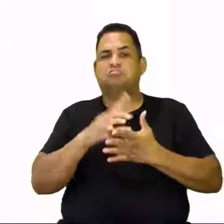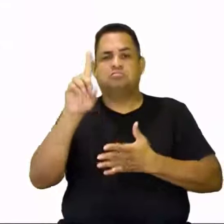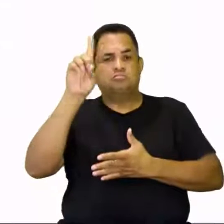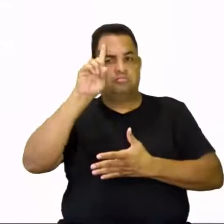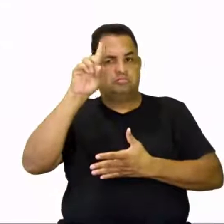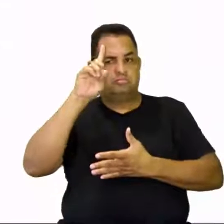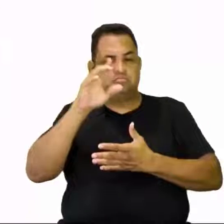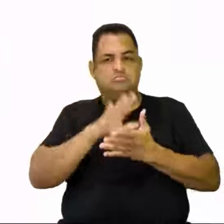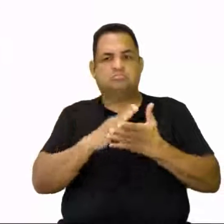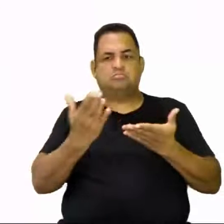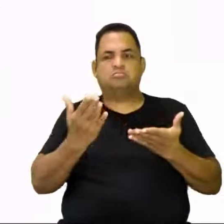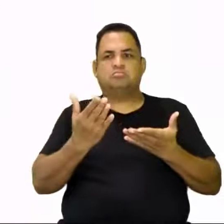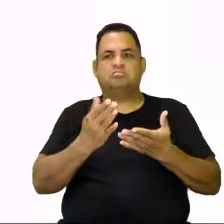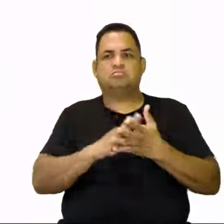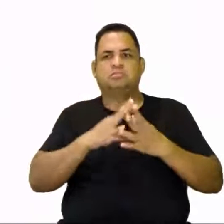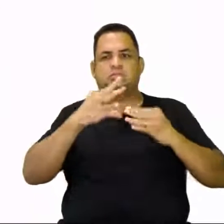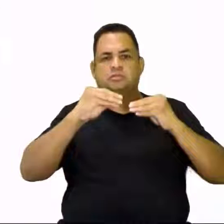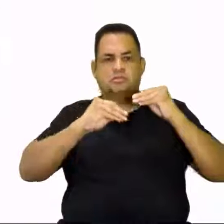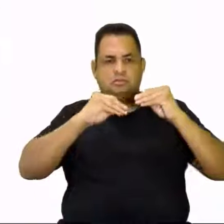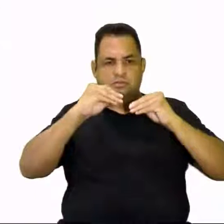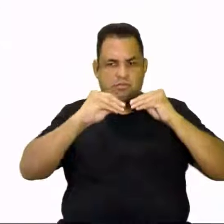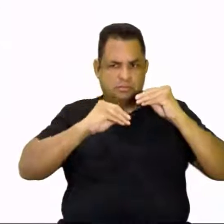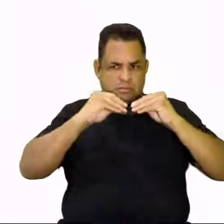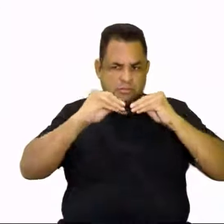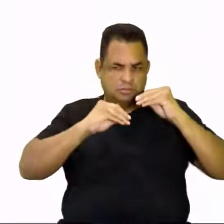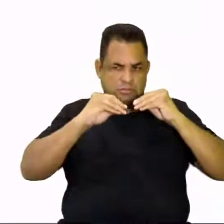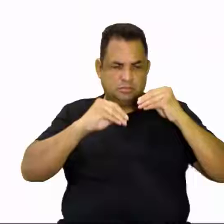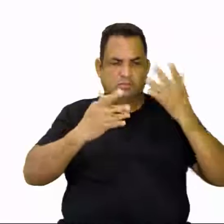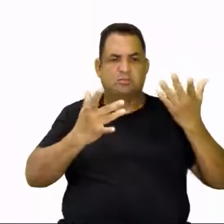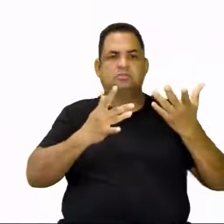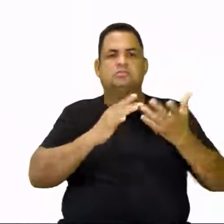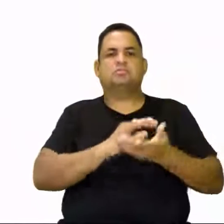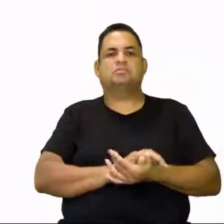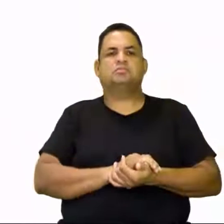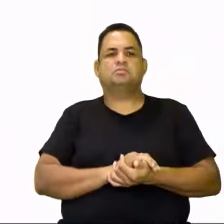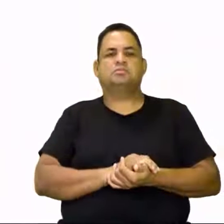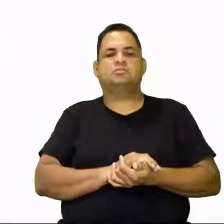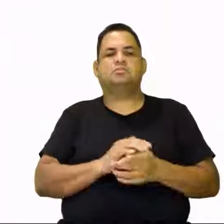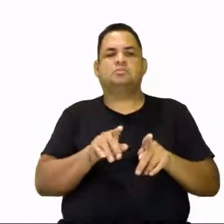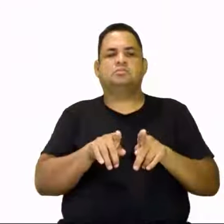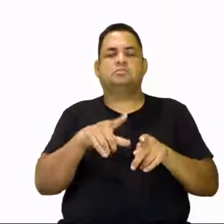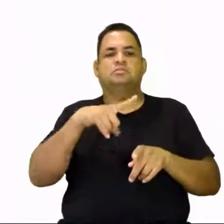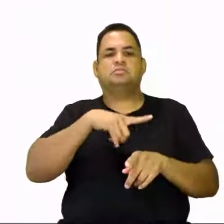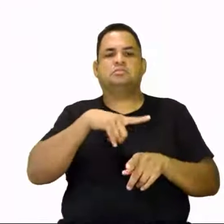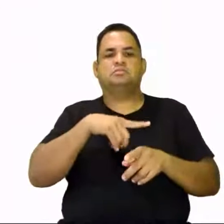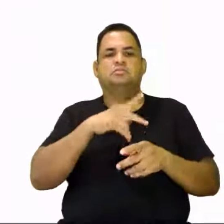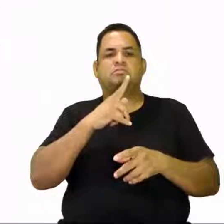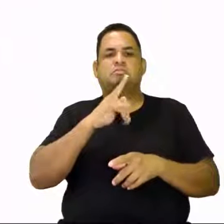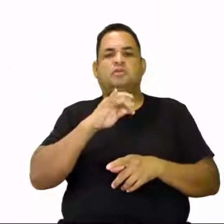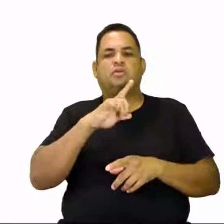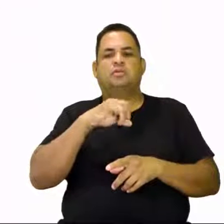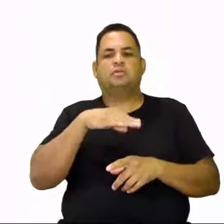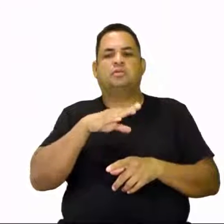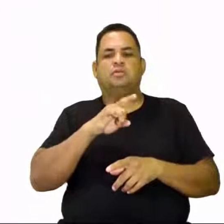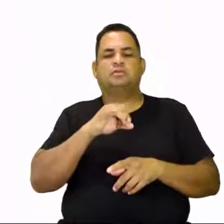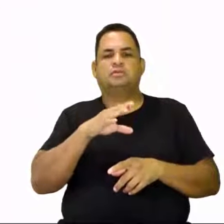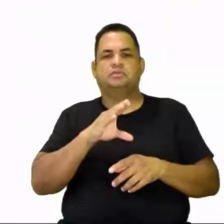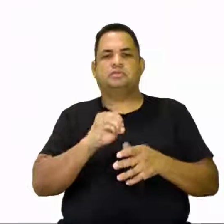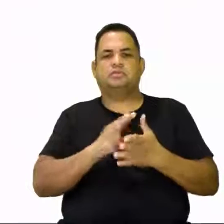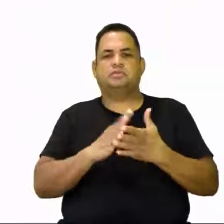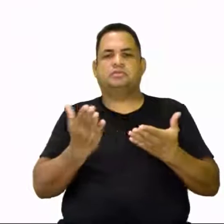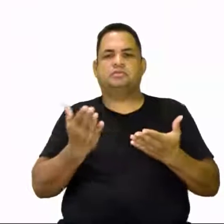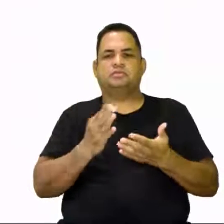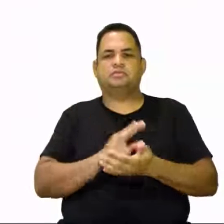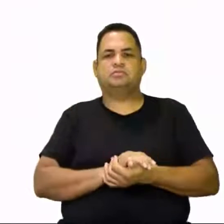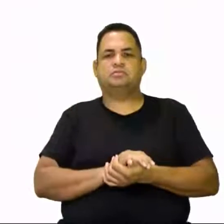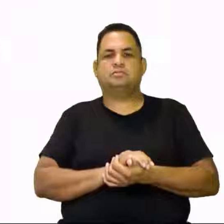nosso dia a dia, destacam-se os plásticos, constituídos por polímeros.